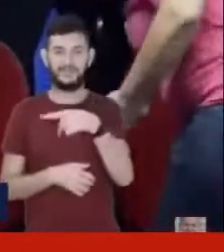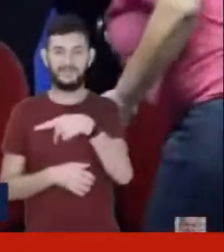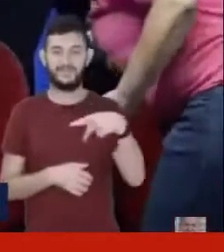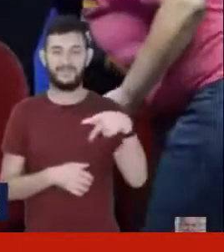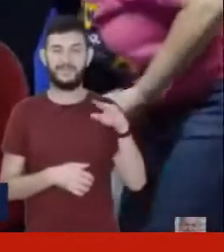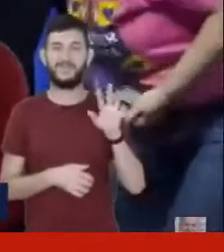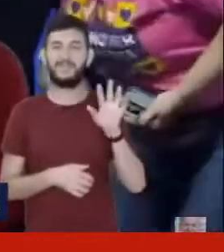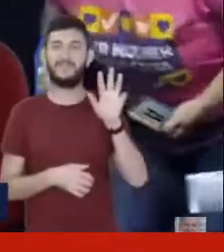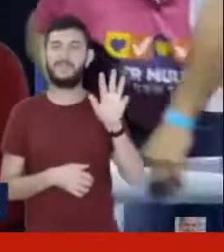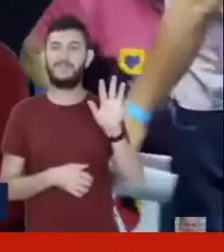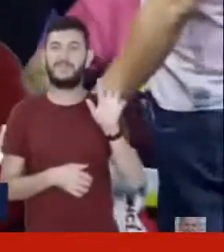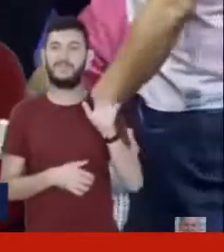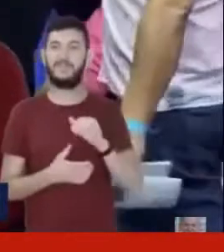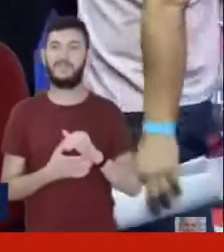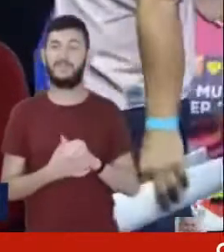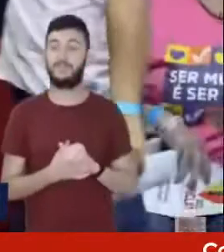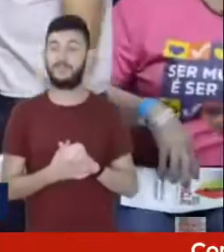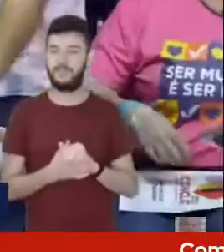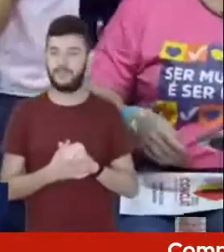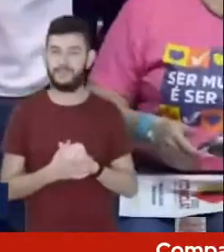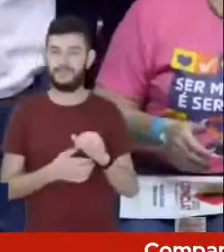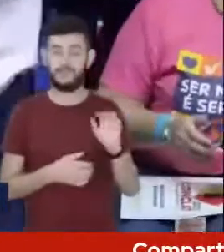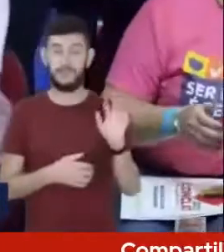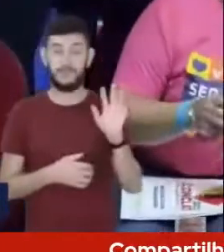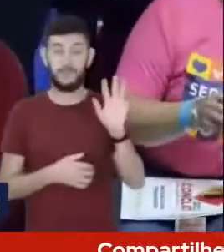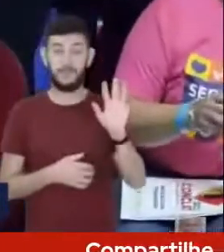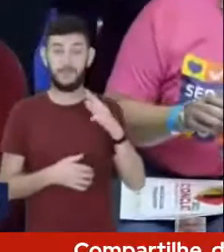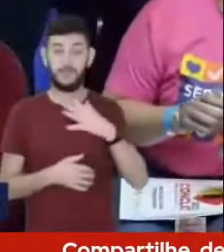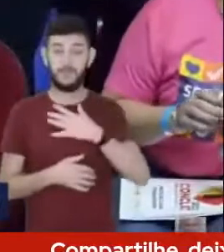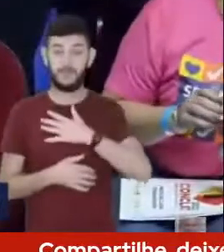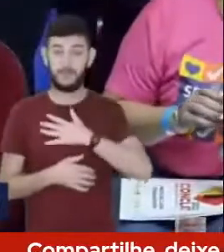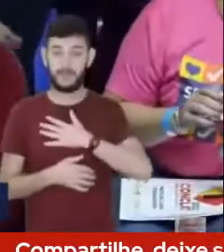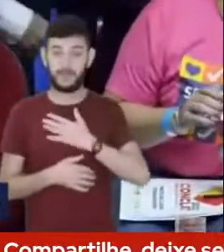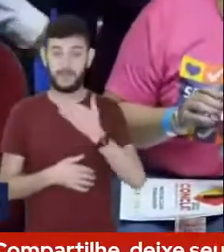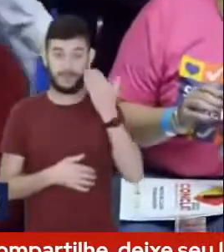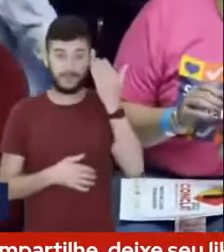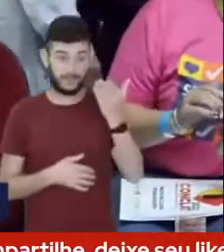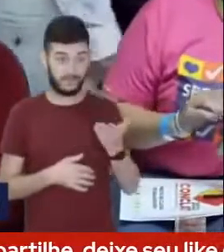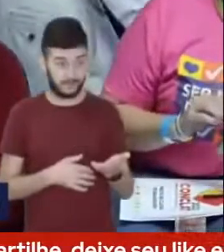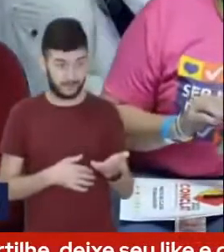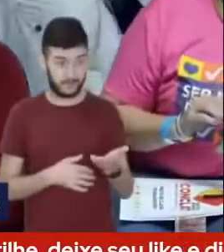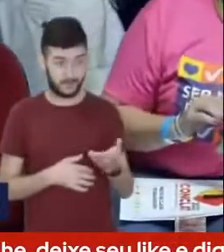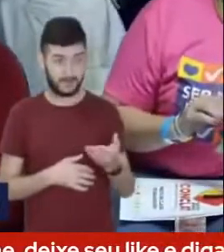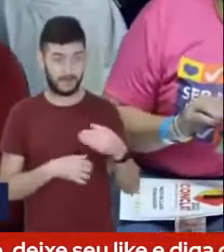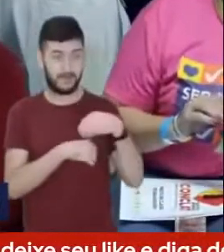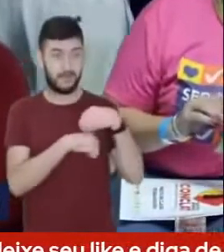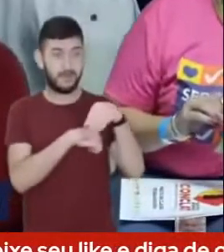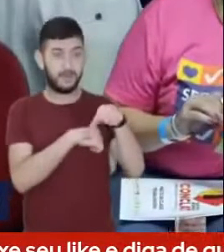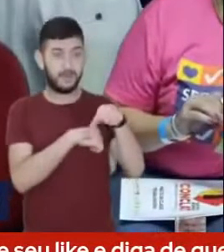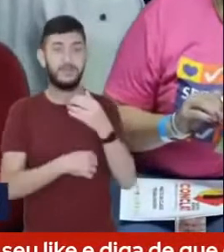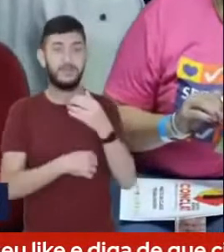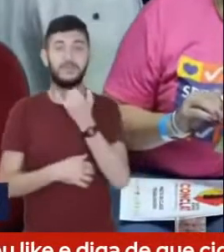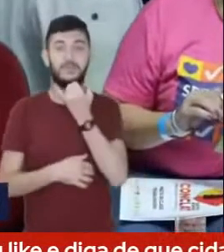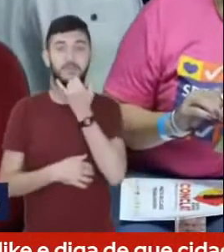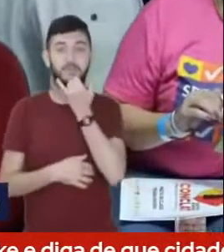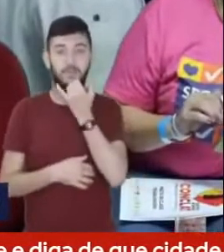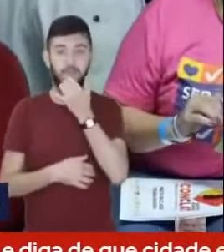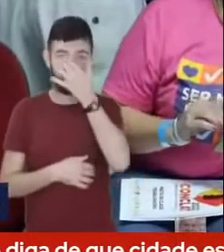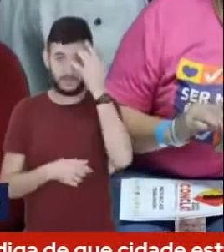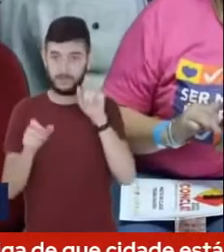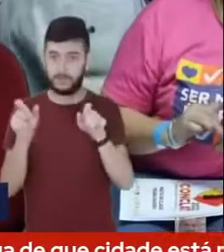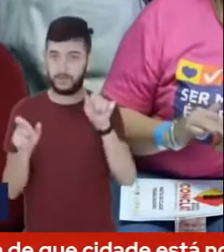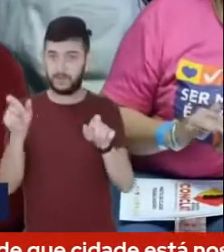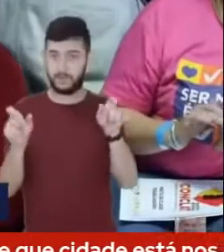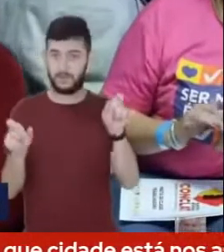Lula, eu gostaria de dirigir a você e vou pedir desculpa aqui para o pessoal, porque hoje, quando meu filho estava saindo